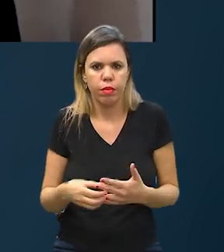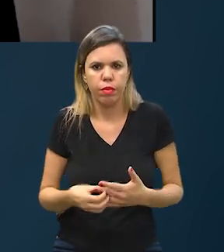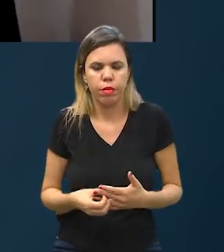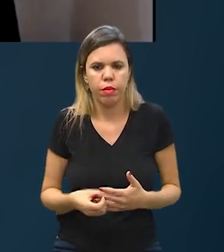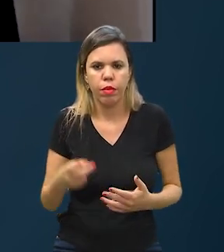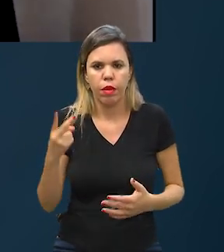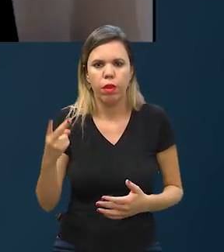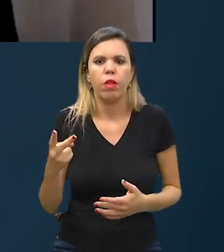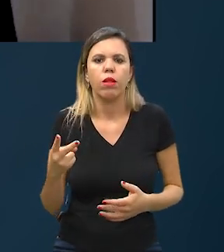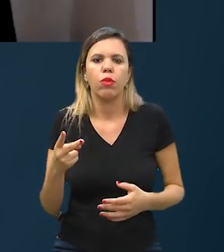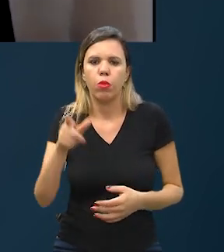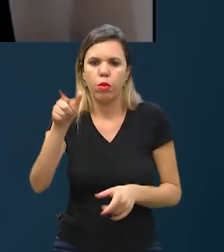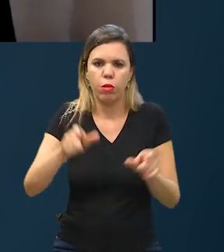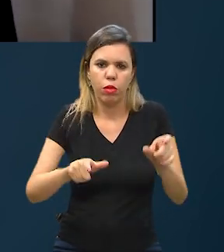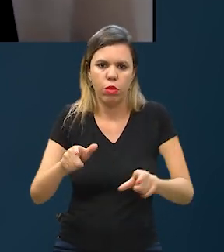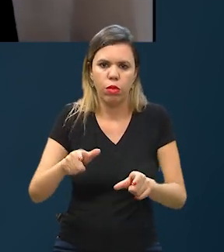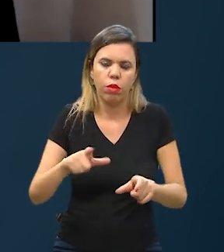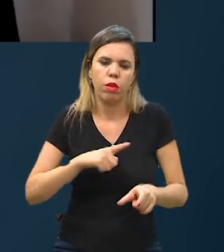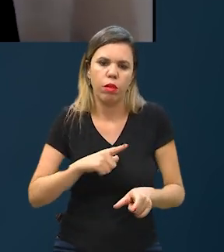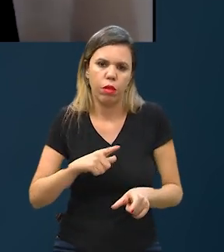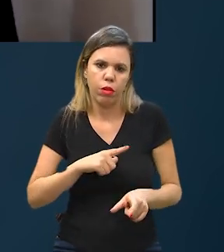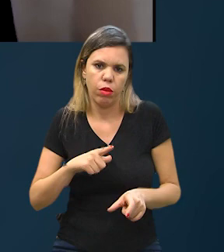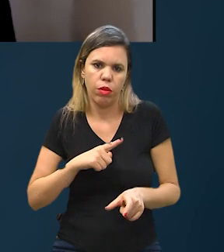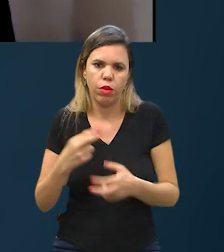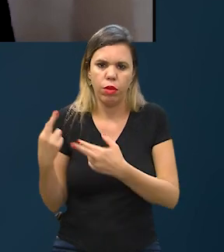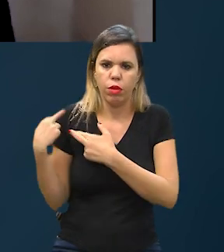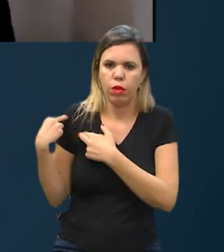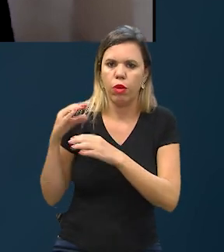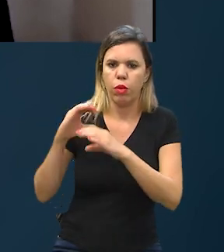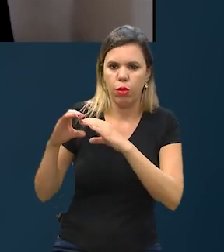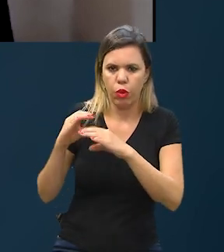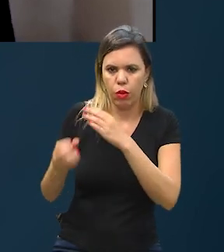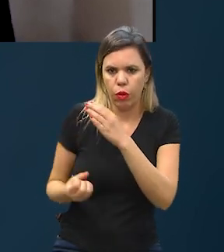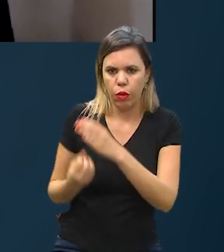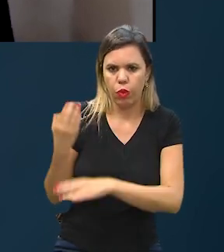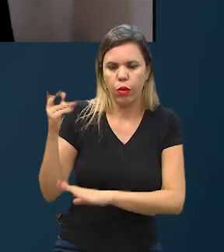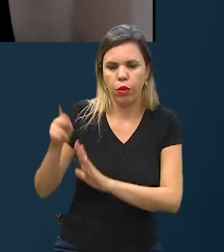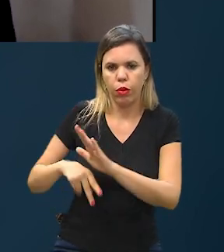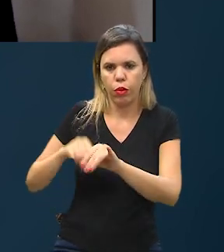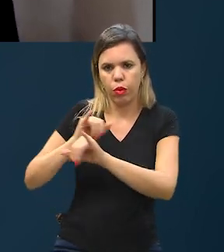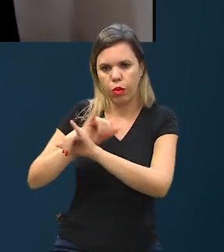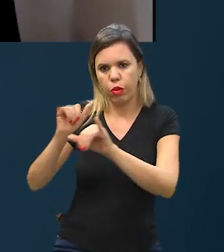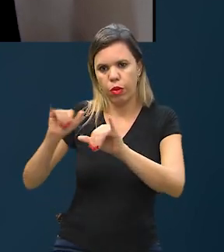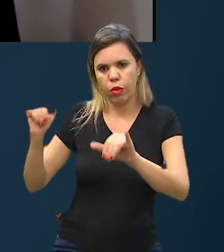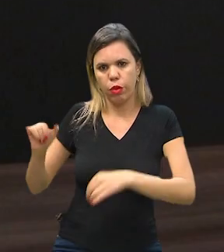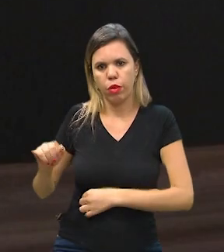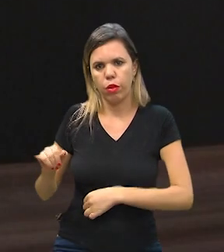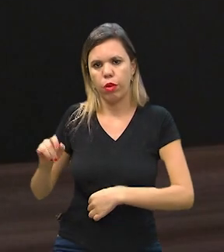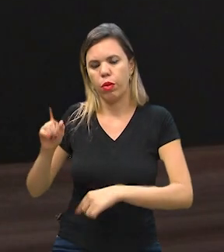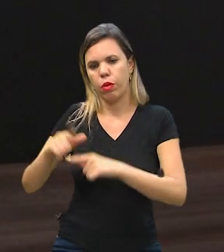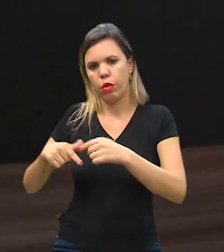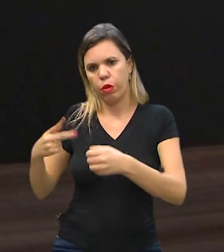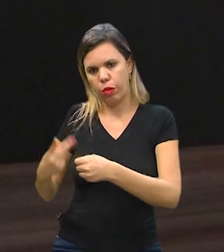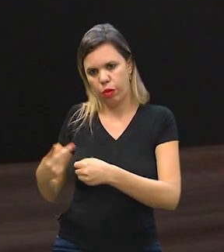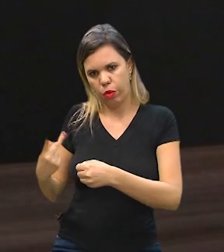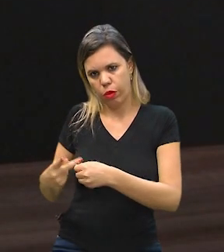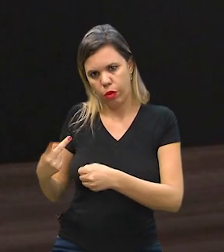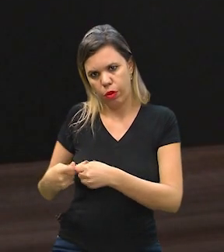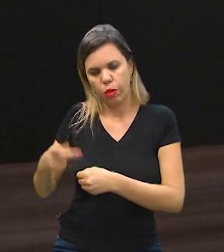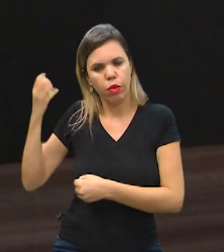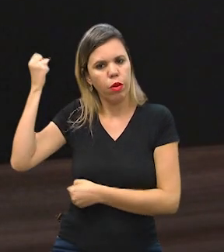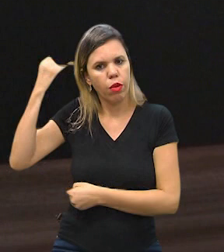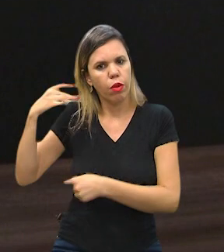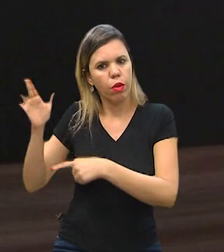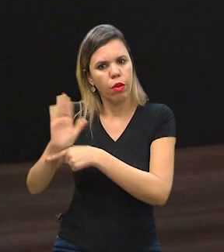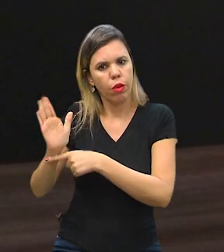tem 2 braços, né? A gente tem a parte de comunicação, que a gente cria campanhas, cria peças, cria produtos de áudio,